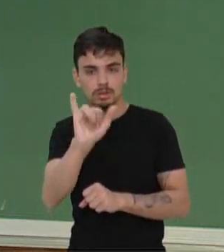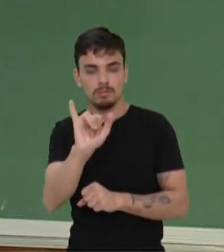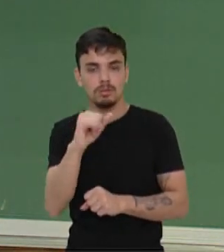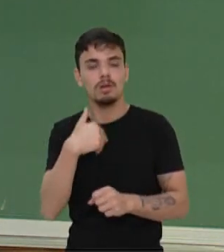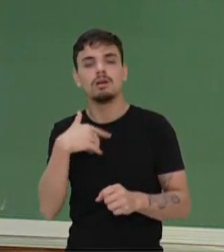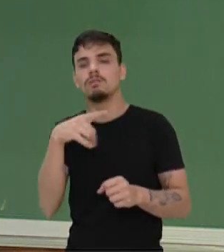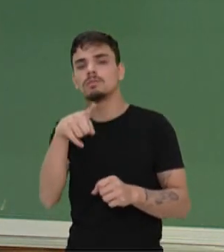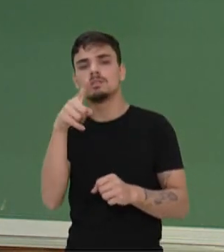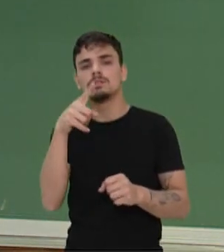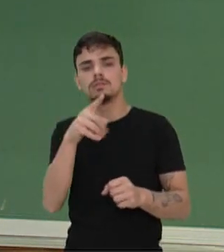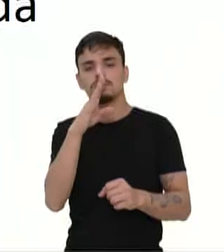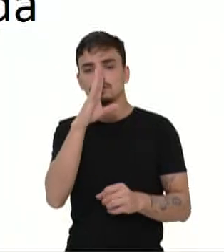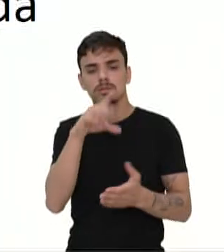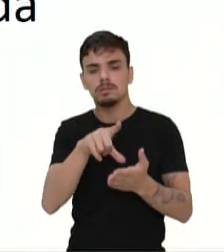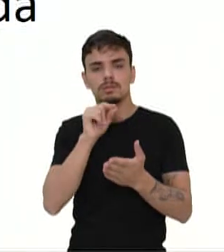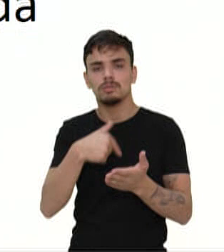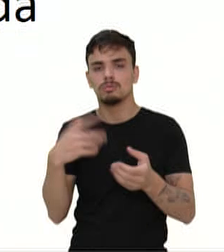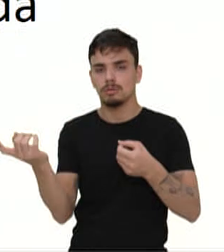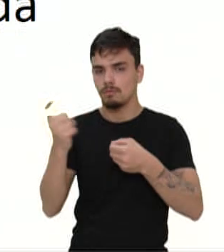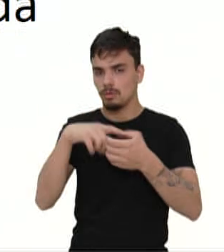e eu volto com a correção já já.